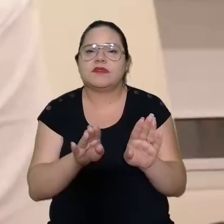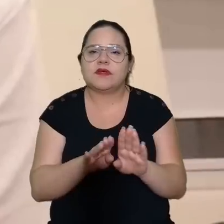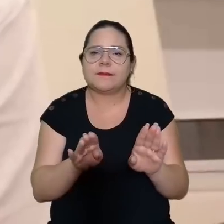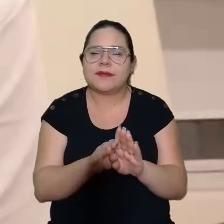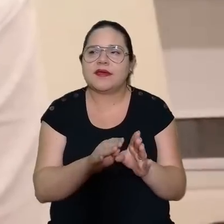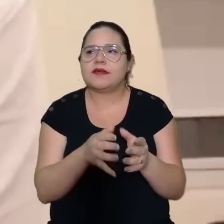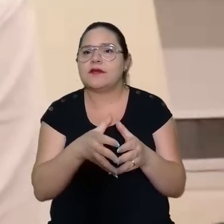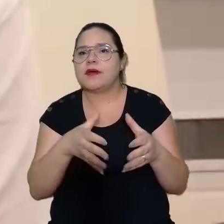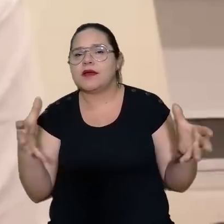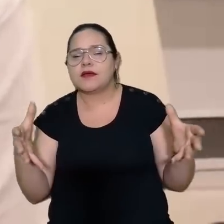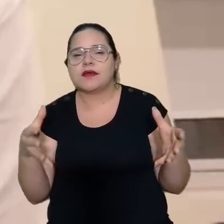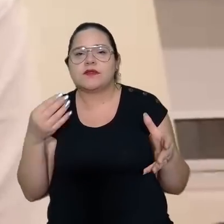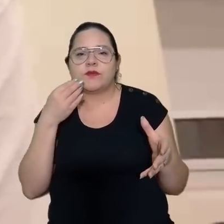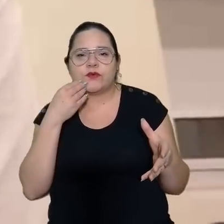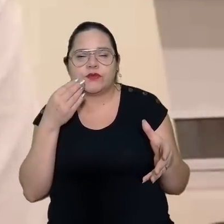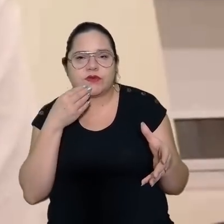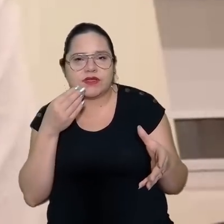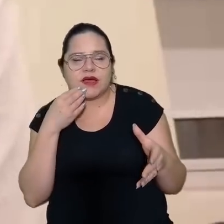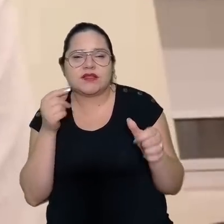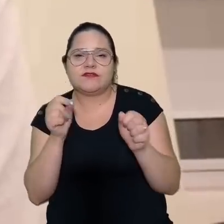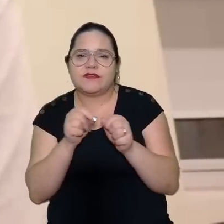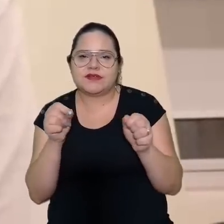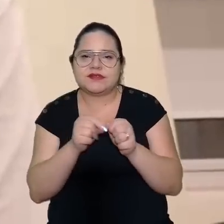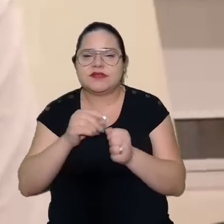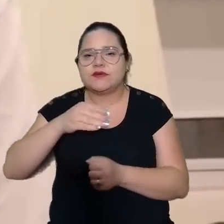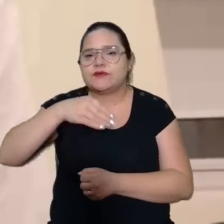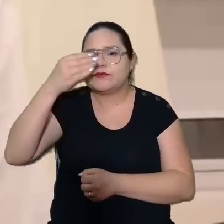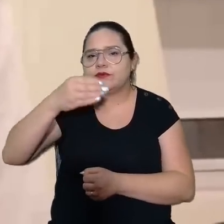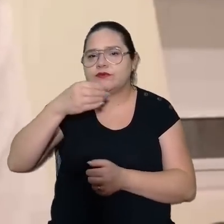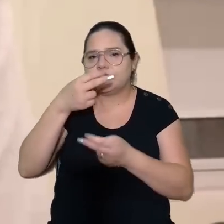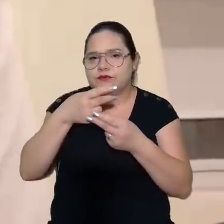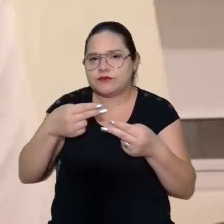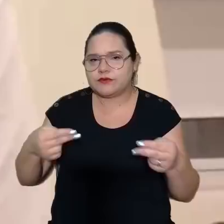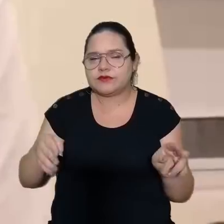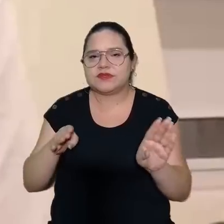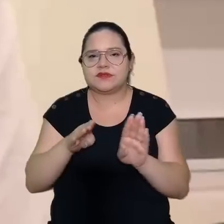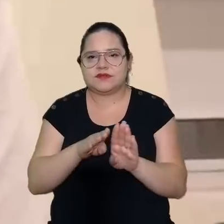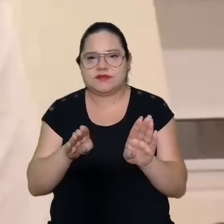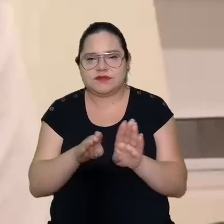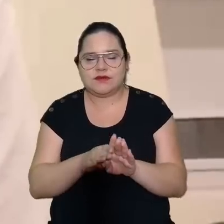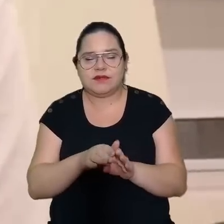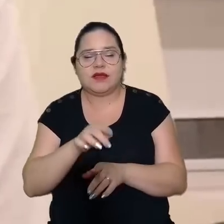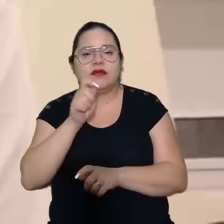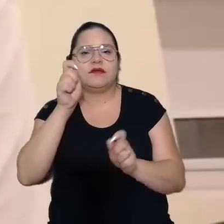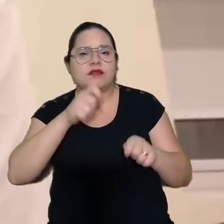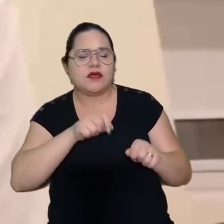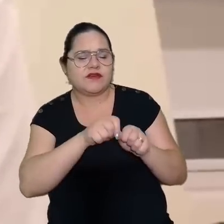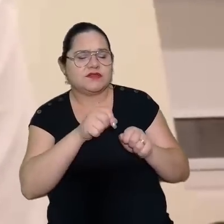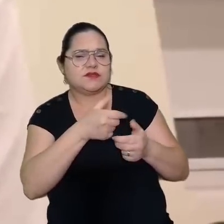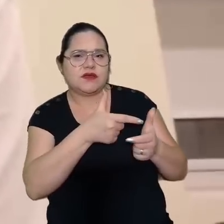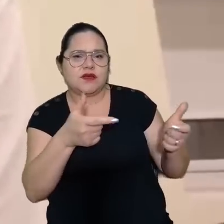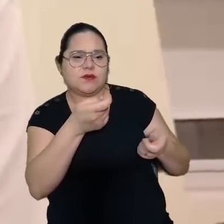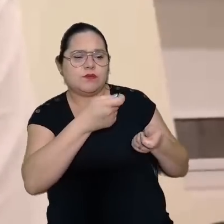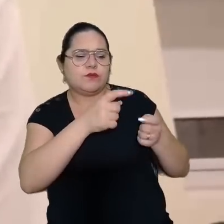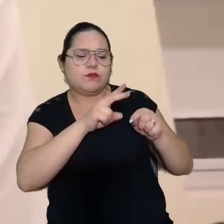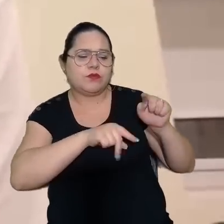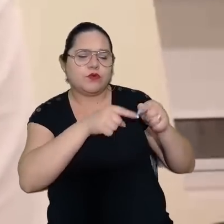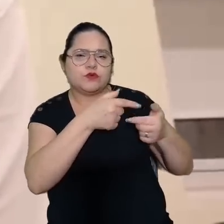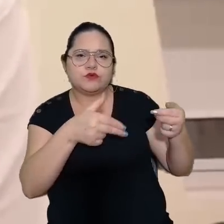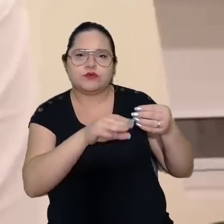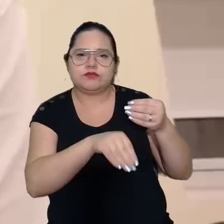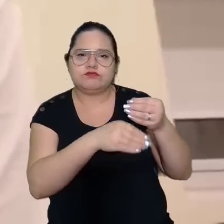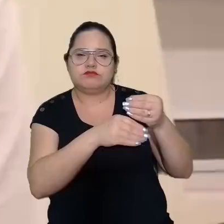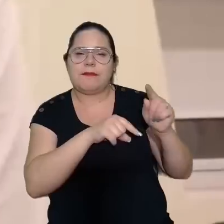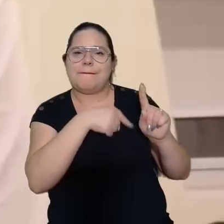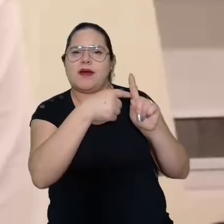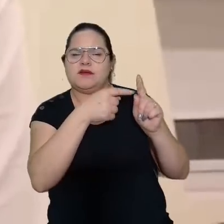pode fazer muito mais na área de fruticultura, podemos fazer muito mais na área de produtos de maior valor adicionado, né? Então, eu vejo